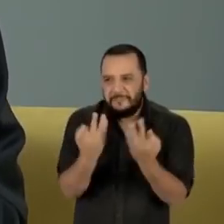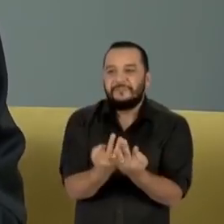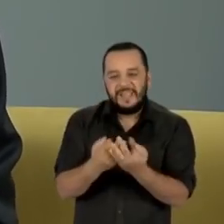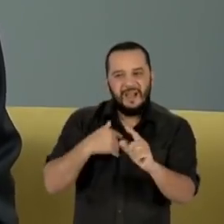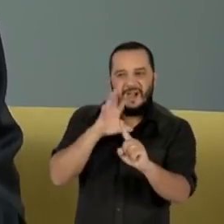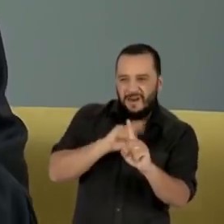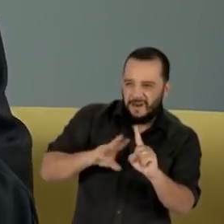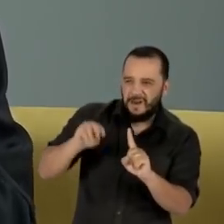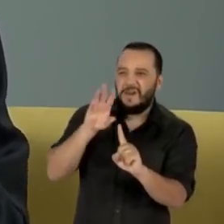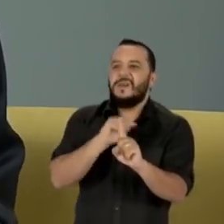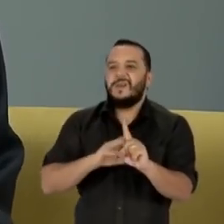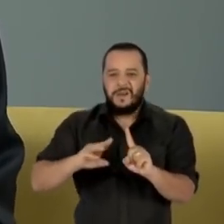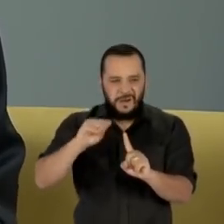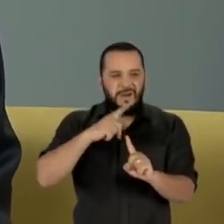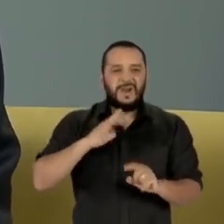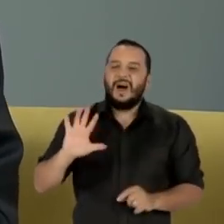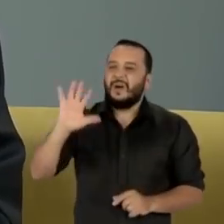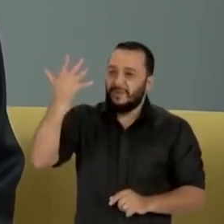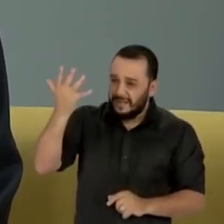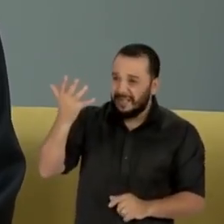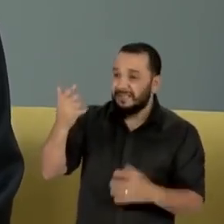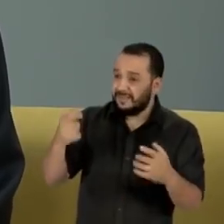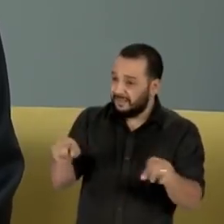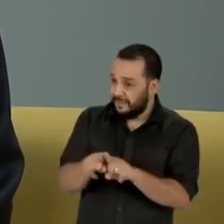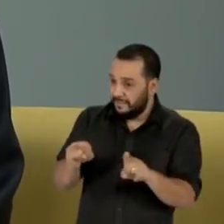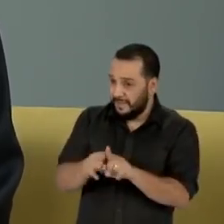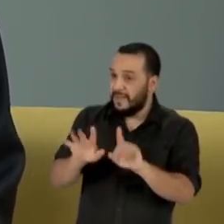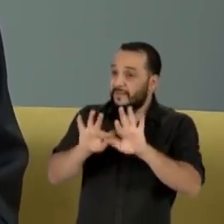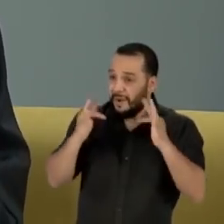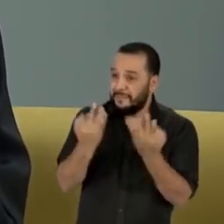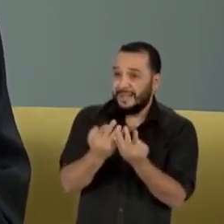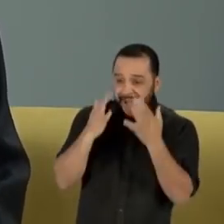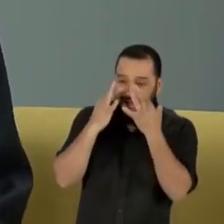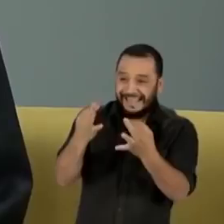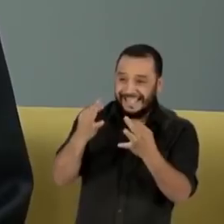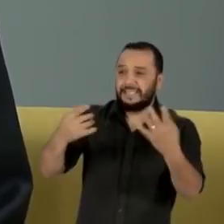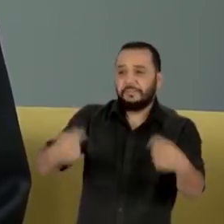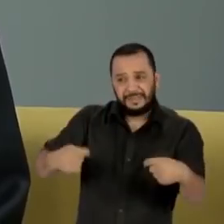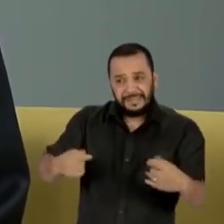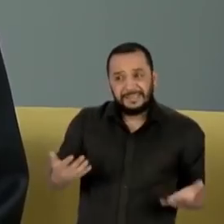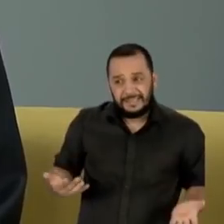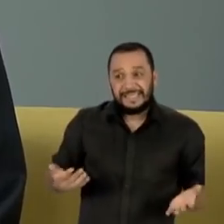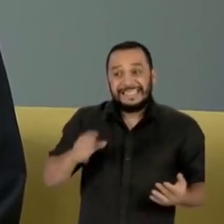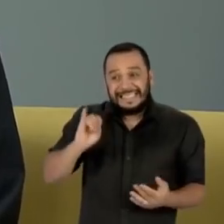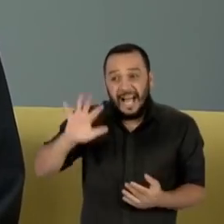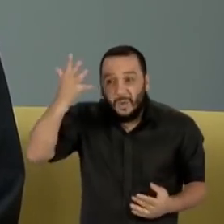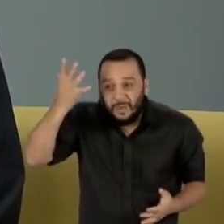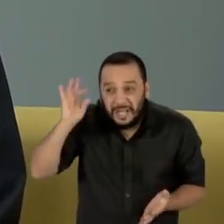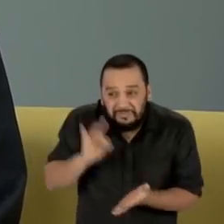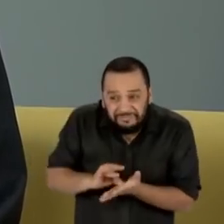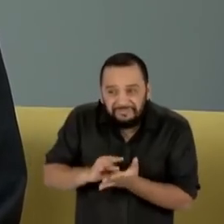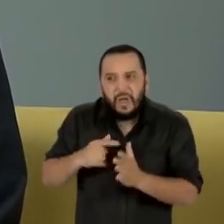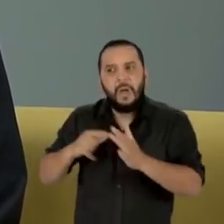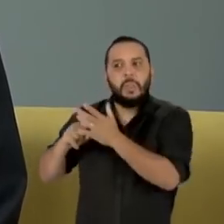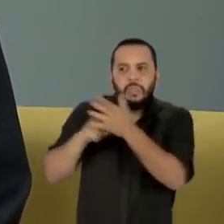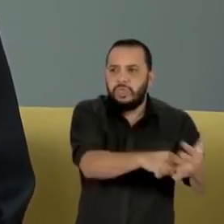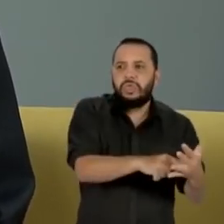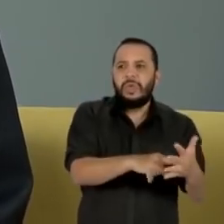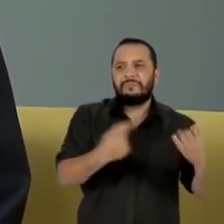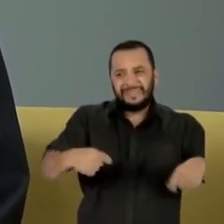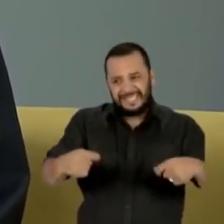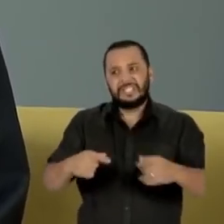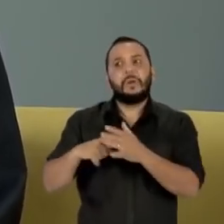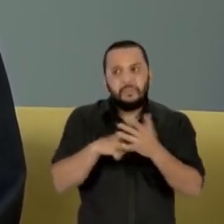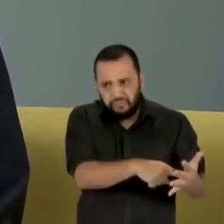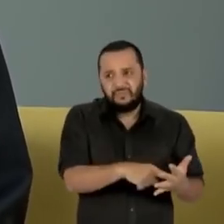da criança como fugir para extremamente importante que a família fiquem atentas para esses sinais e que efetivamente denunciem a subnotificação ainda é